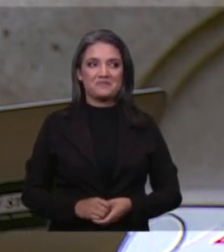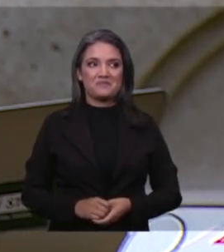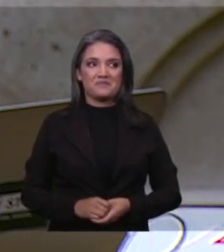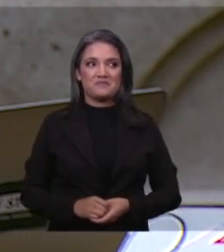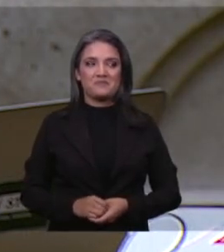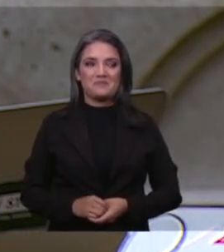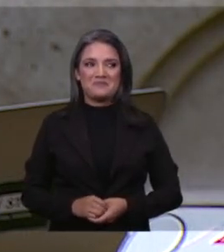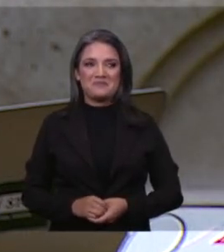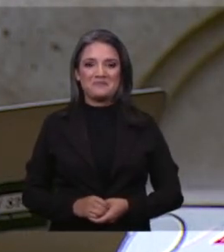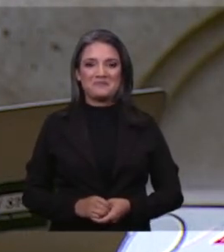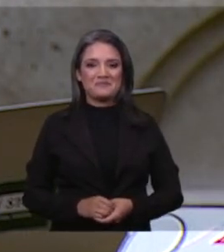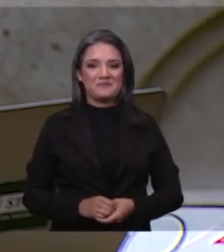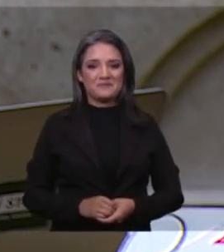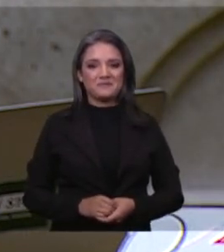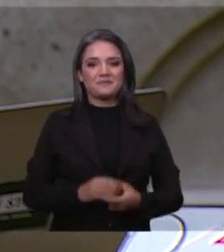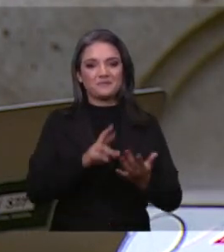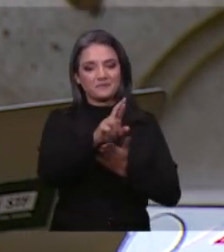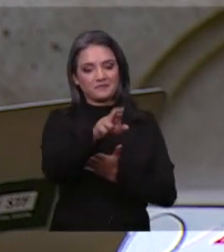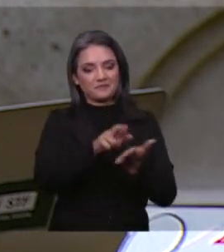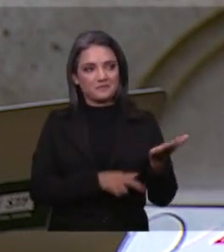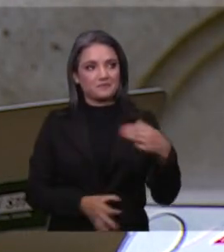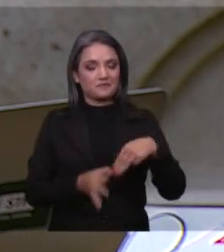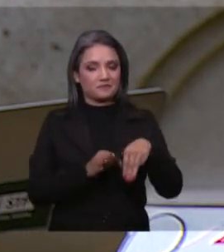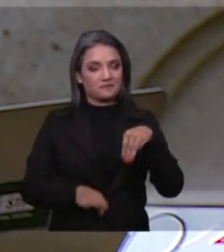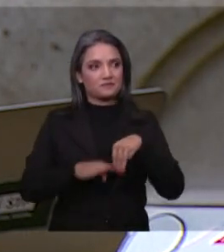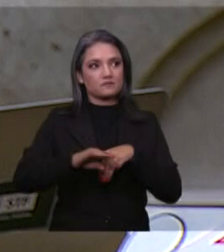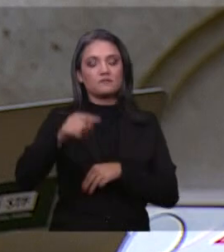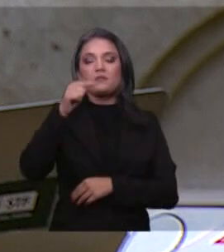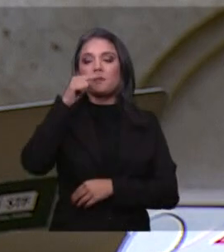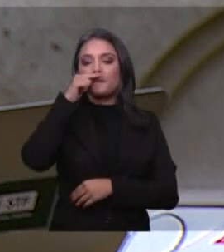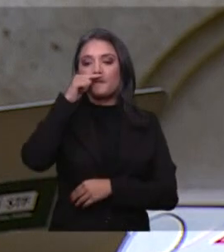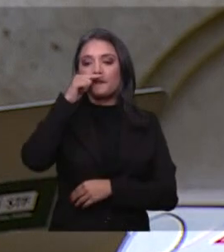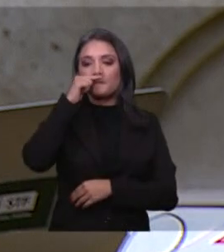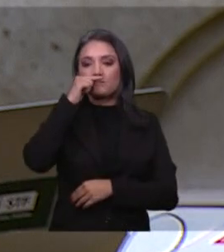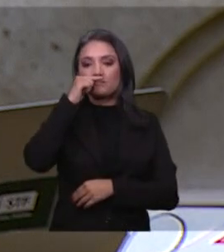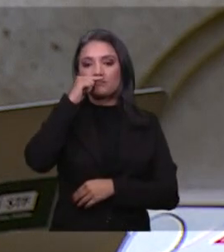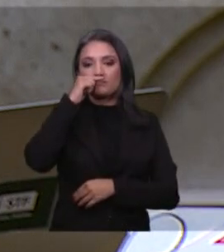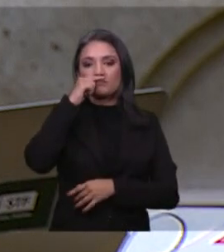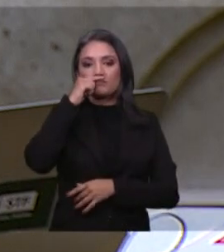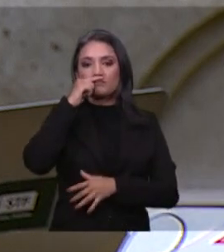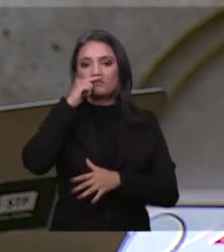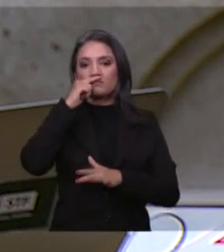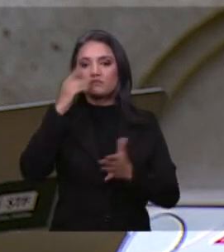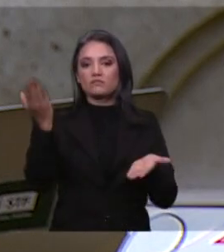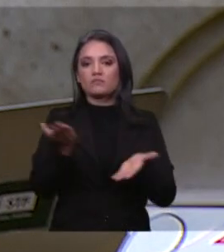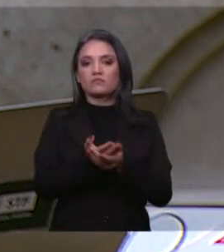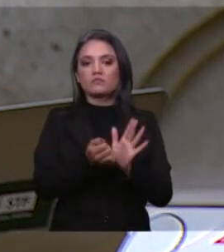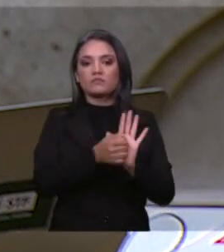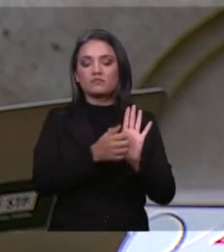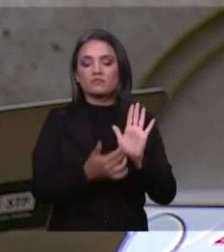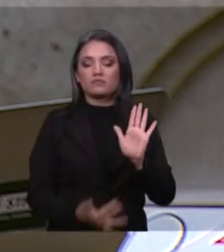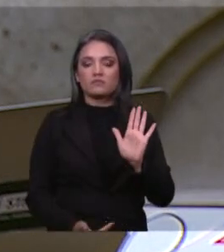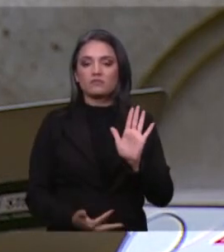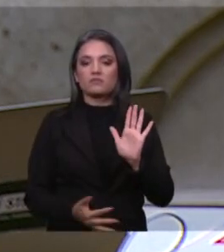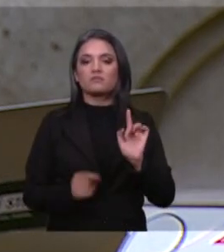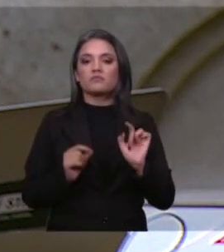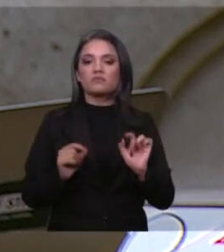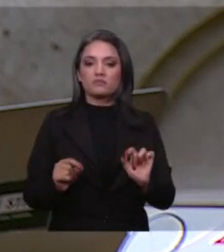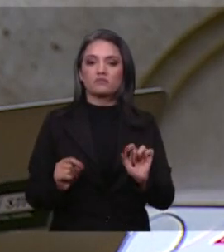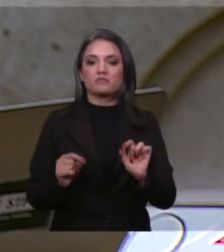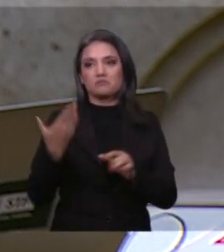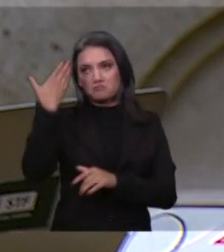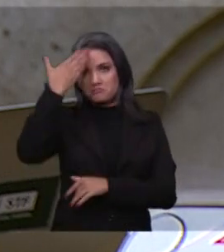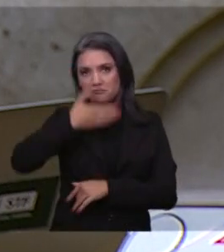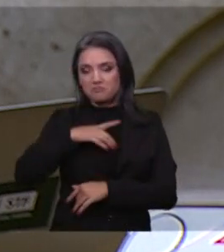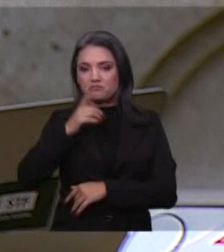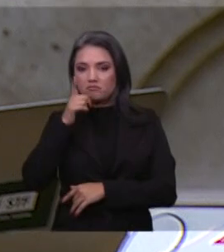Ah, sim. Da relatoria do ministro Luiz Edson Fachin, embargos de declaração, cabimento, prova obtida